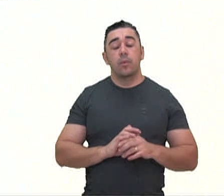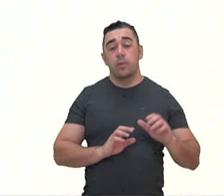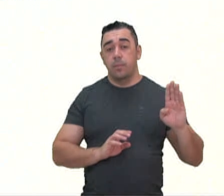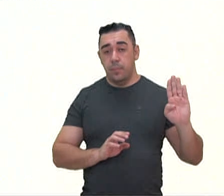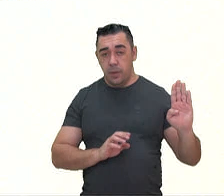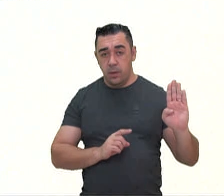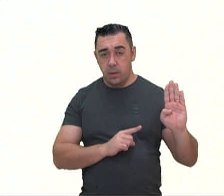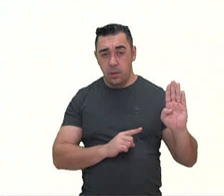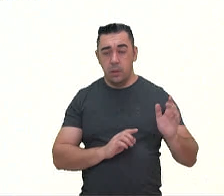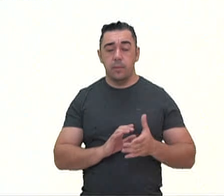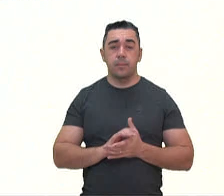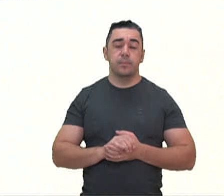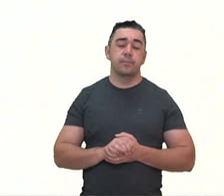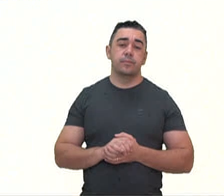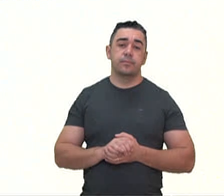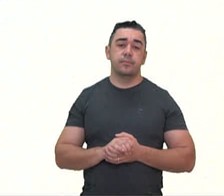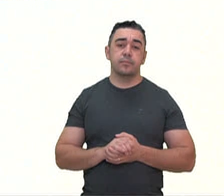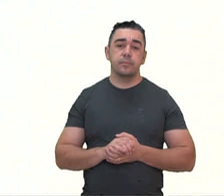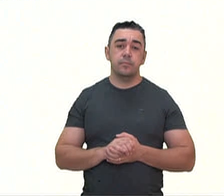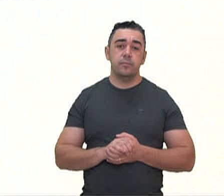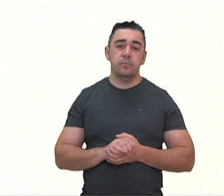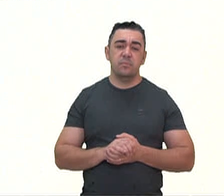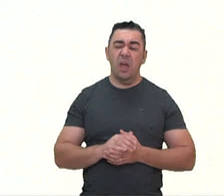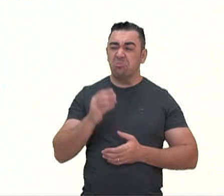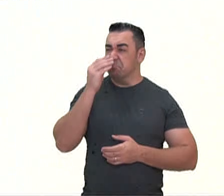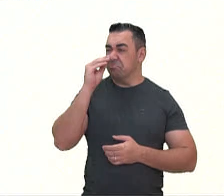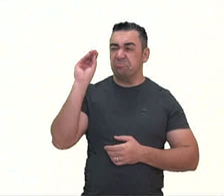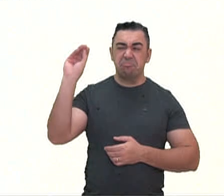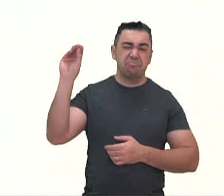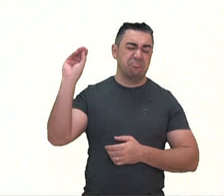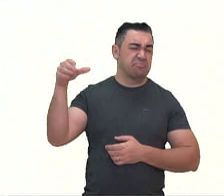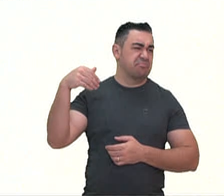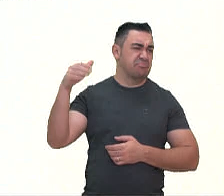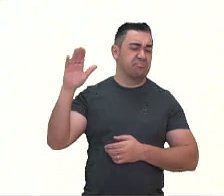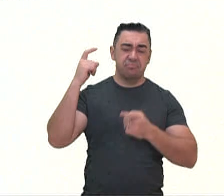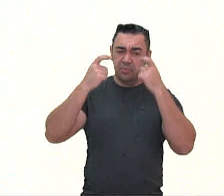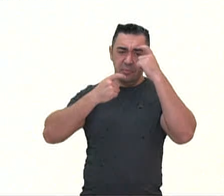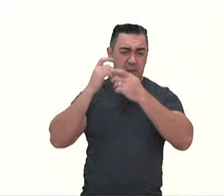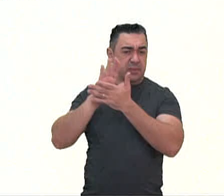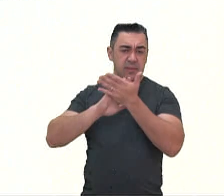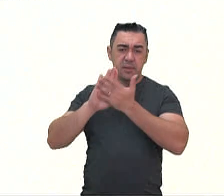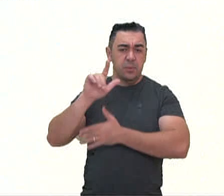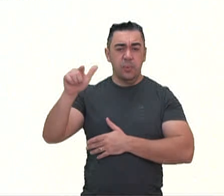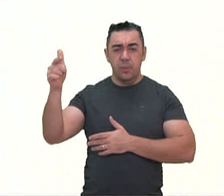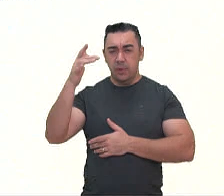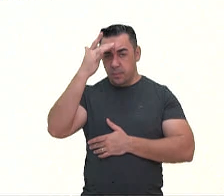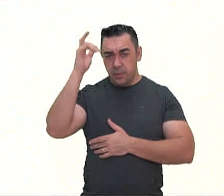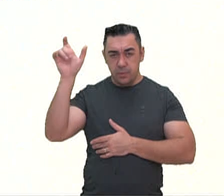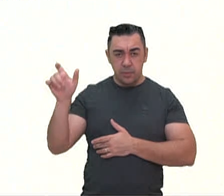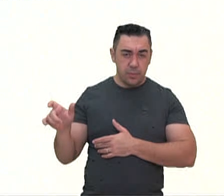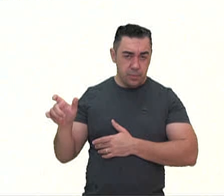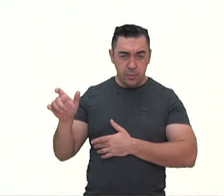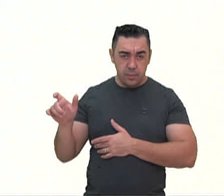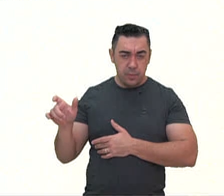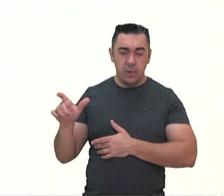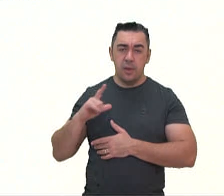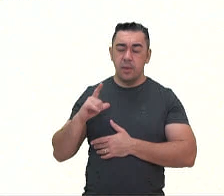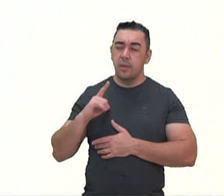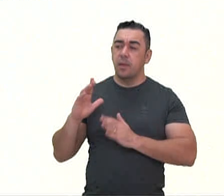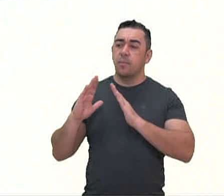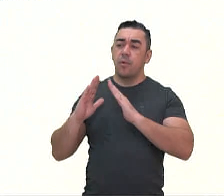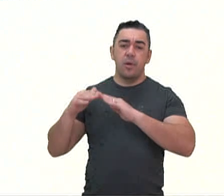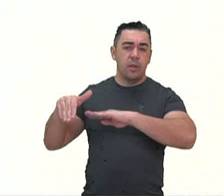Ou letra B. Desinteresse e despreocupação com outras pessoas que estão em